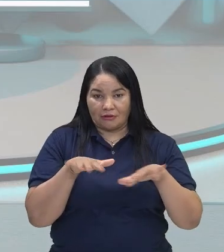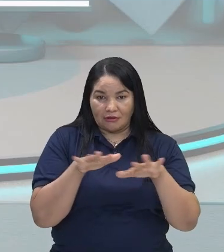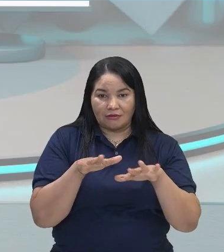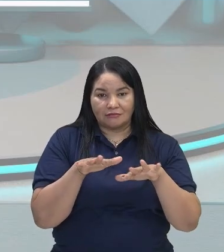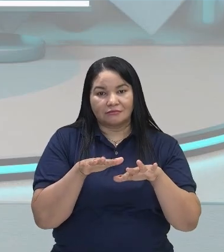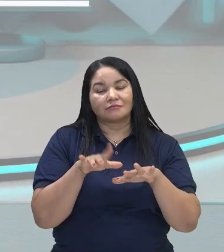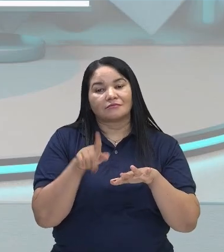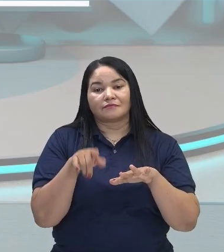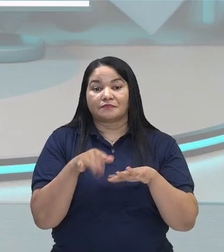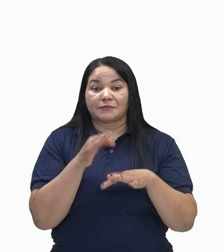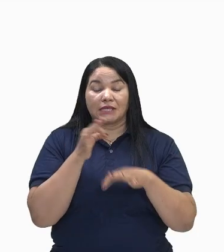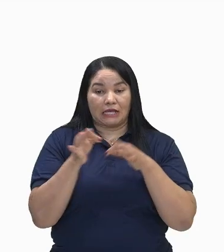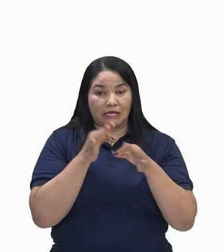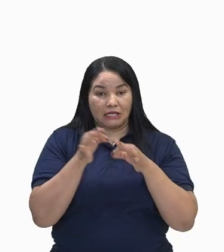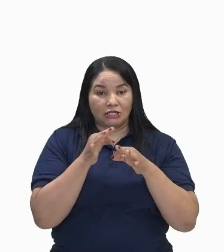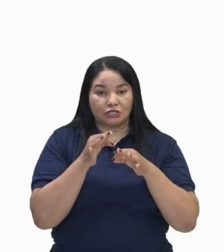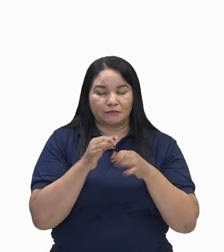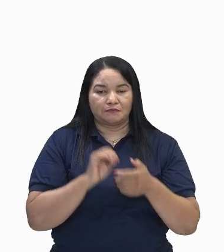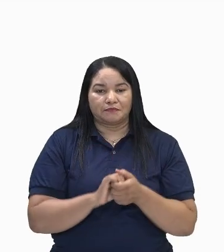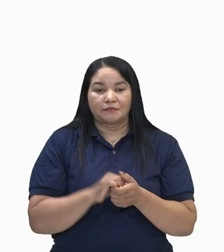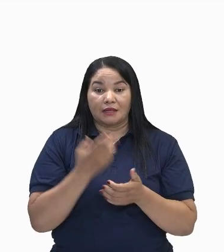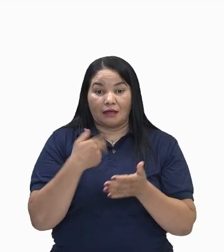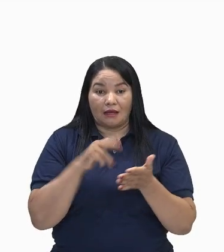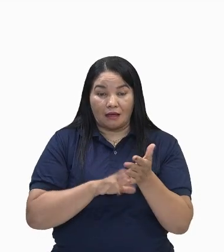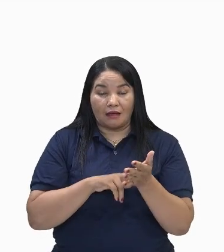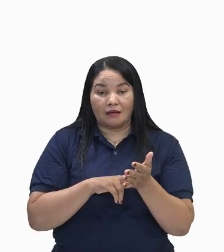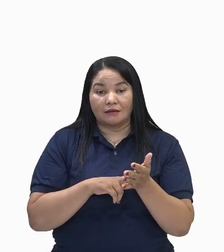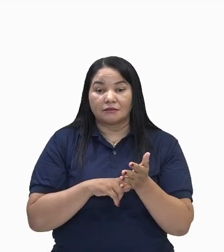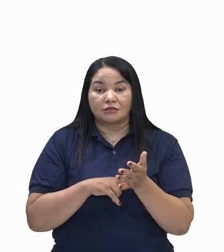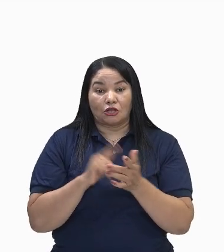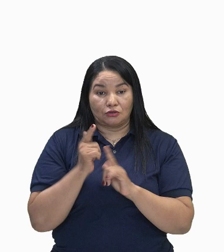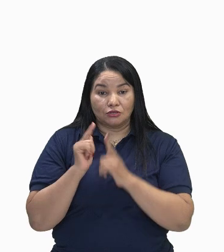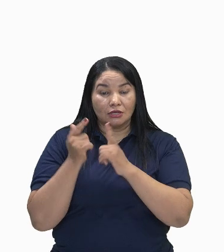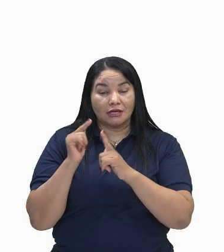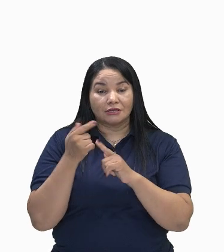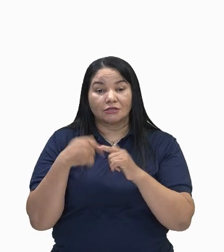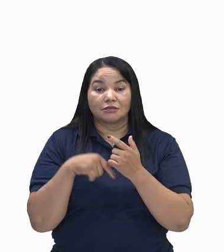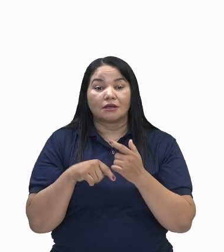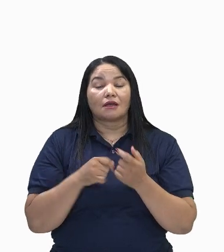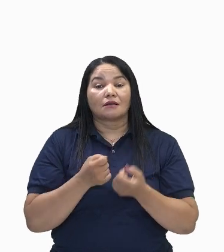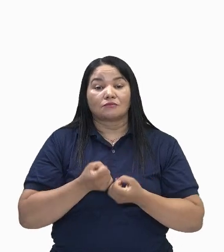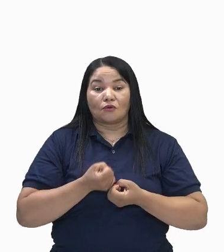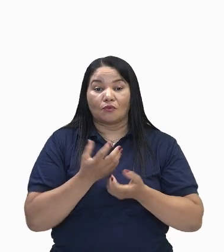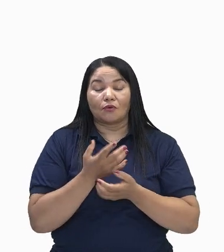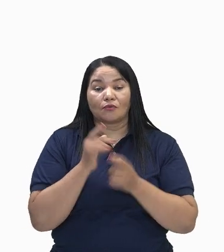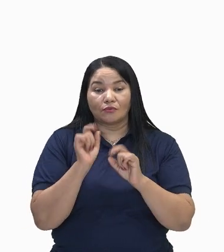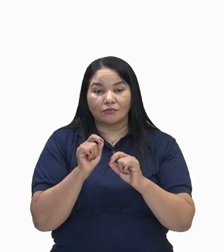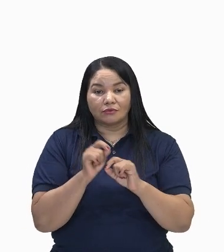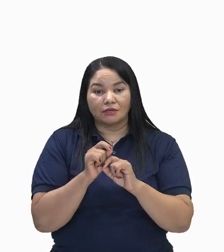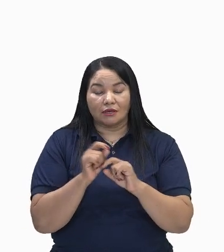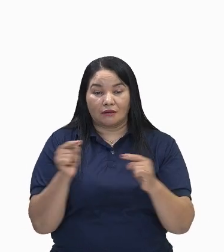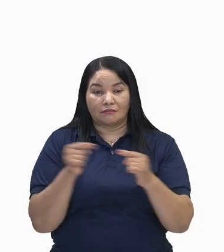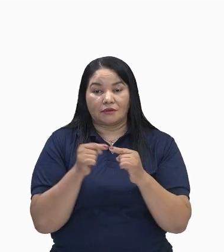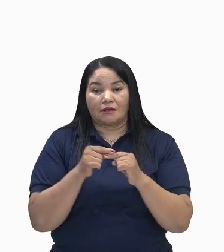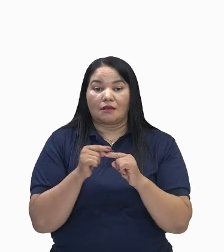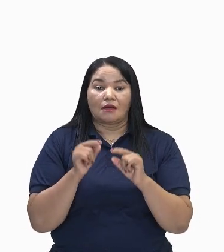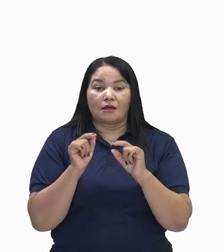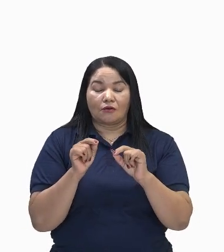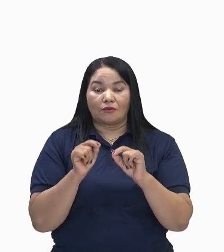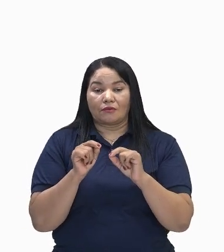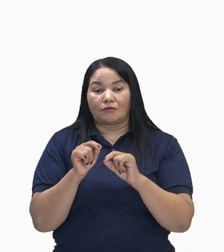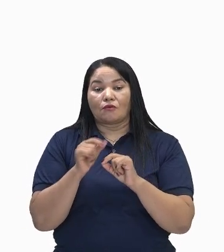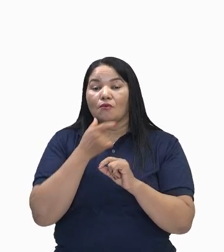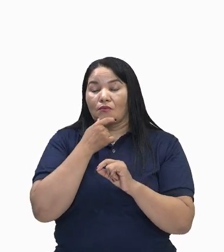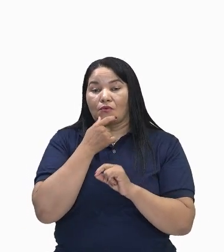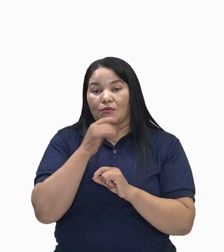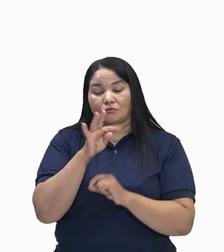crítica aí. Essas cartas chilenas é uma obra satírica atribuída a Tomás Antônio Gonzaga, escrita